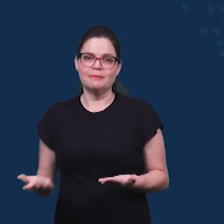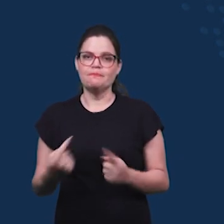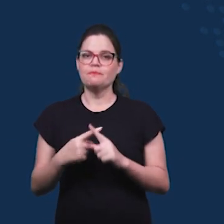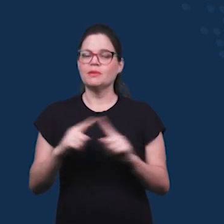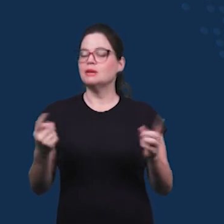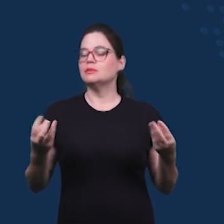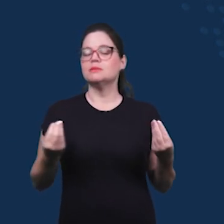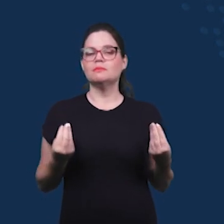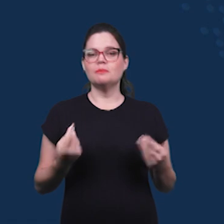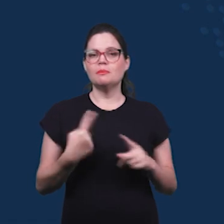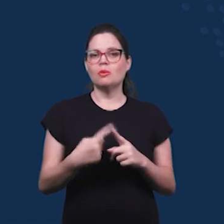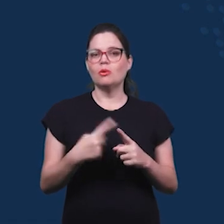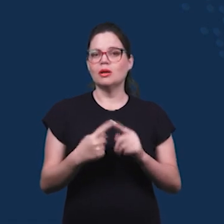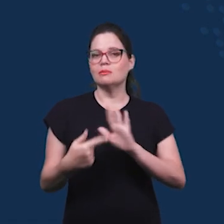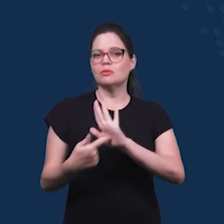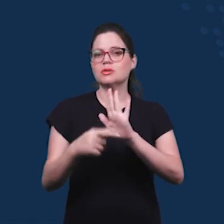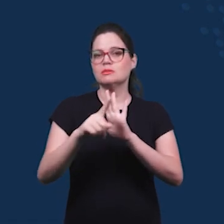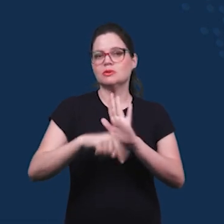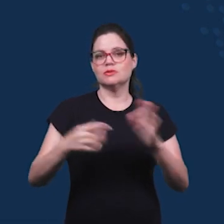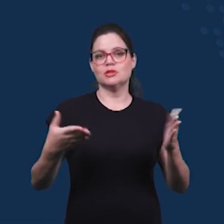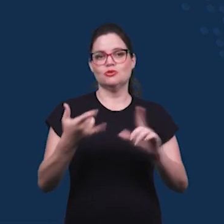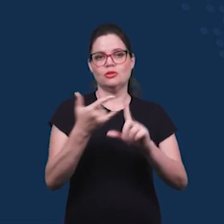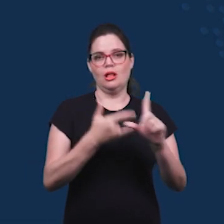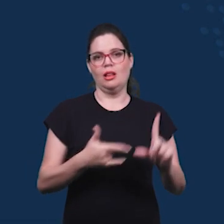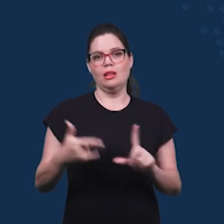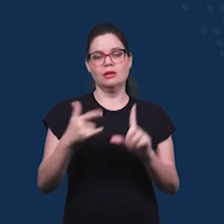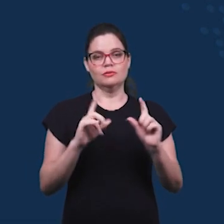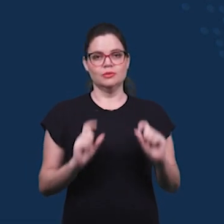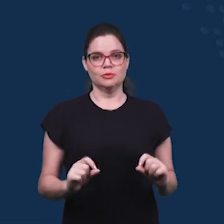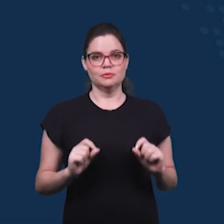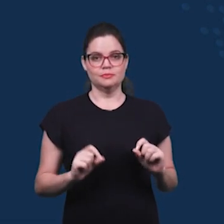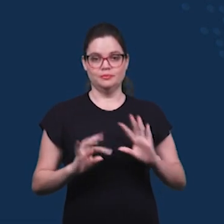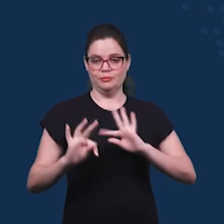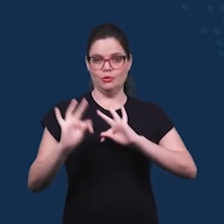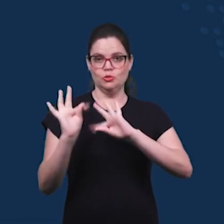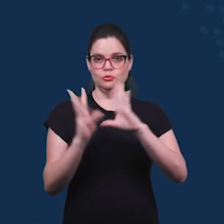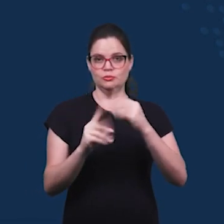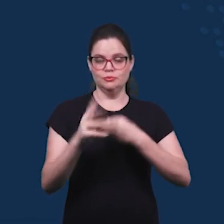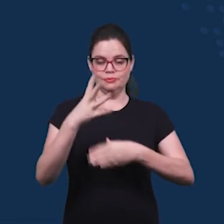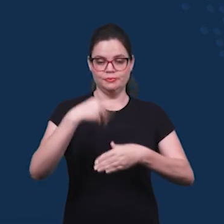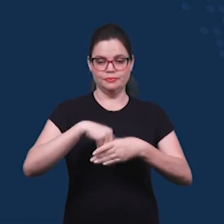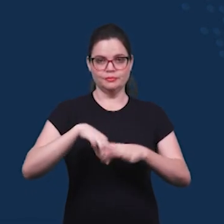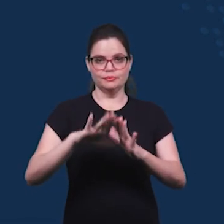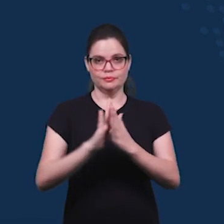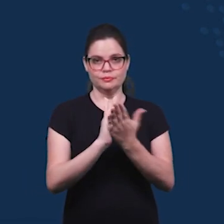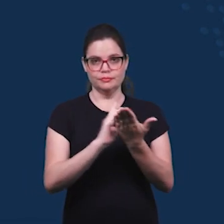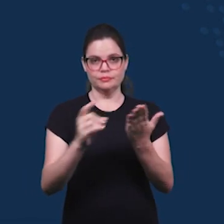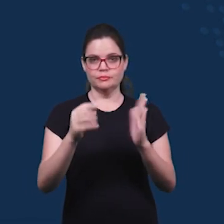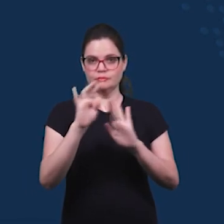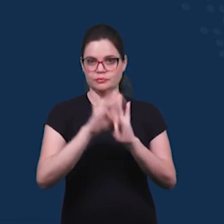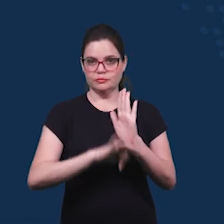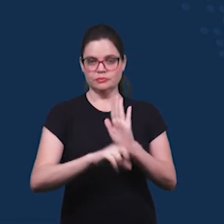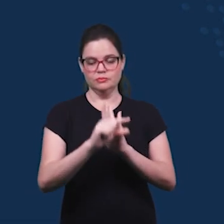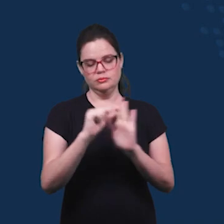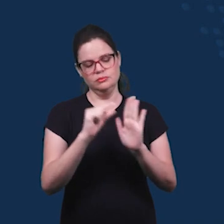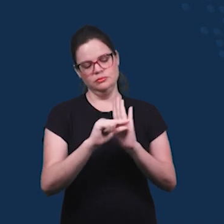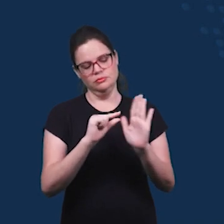neste dia, que aquilo que está registrado na palavra de Deus, como